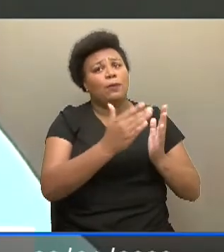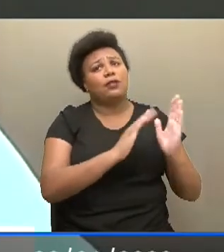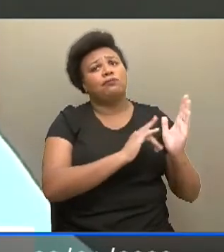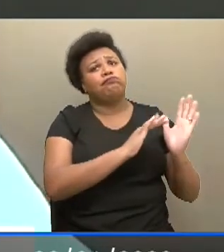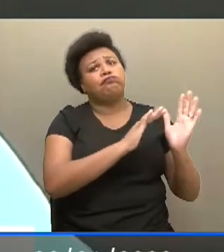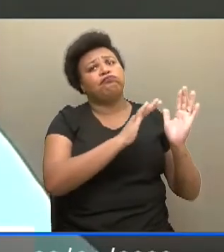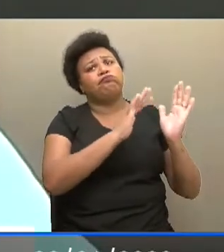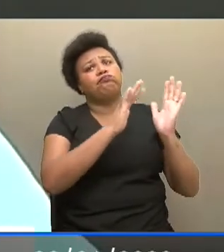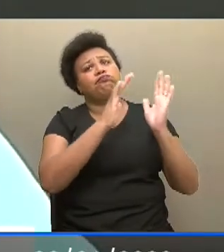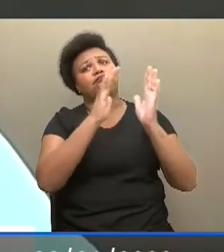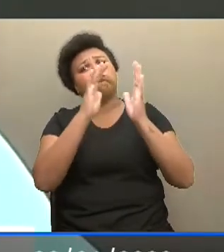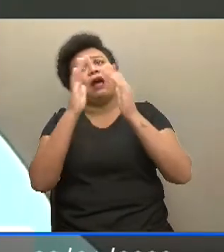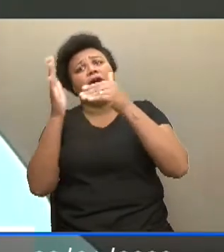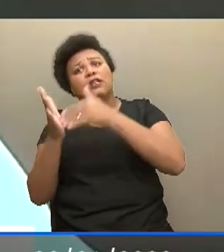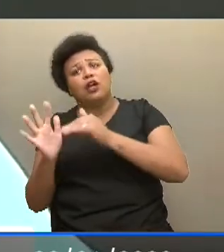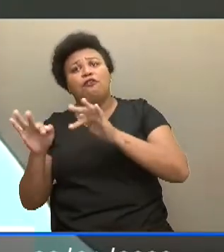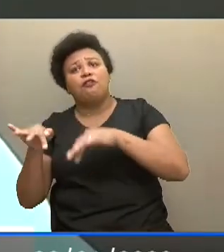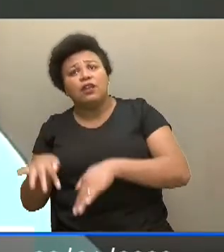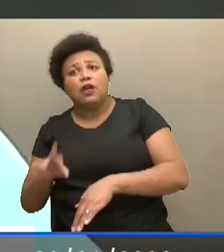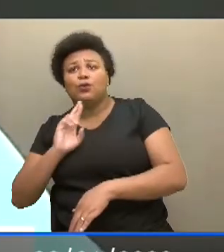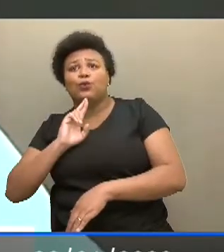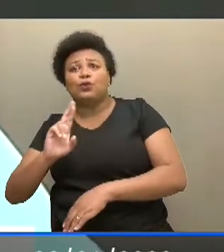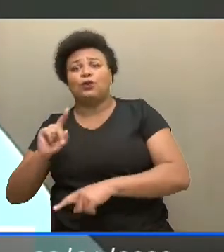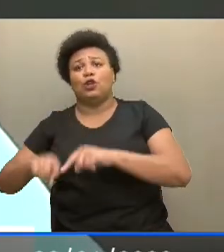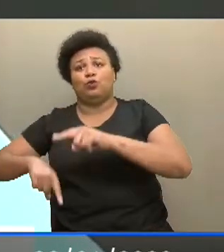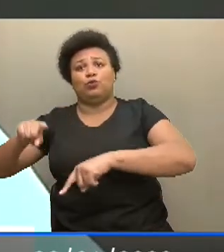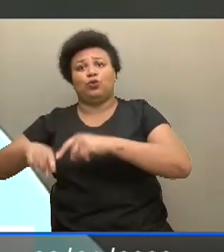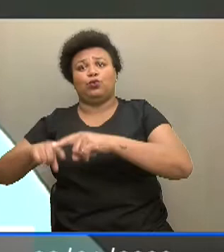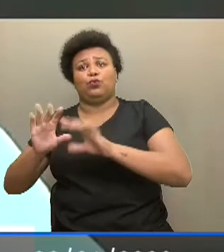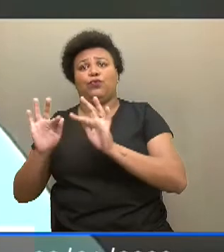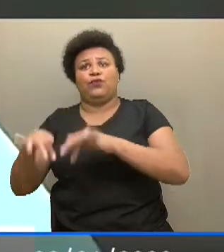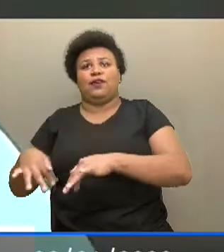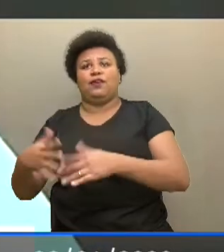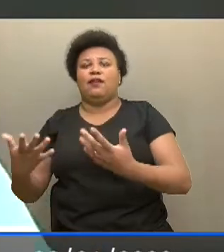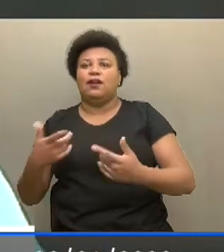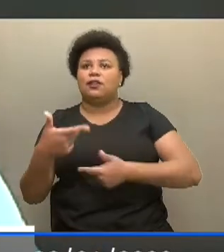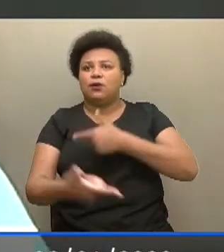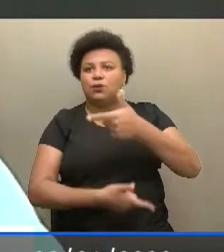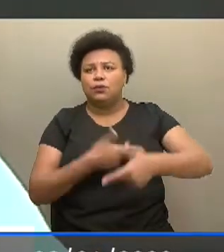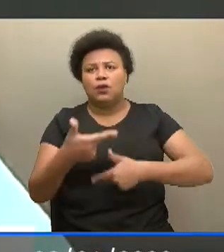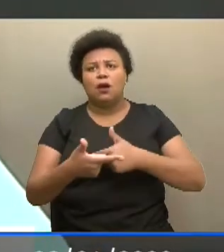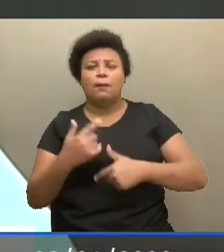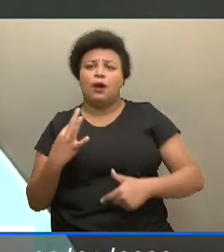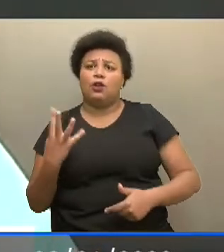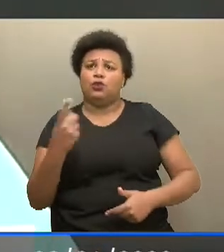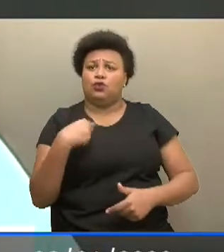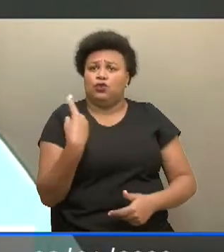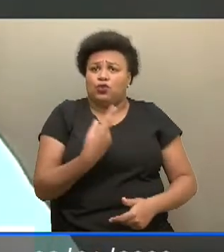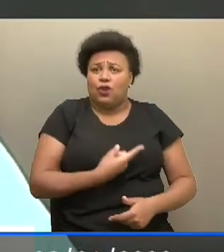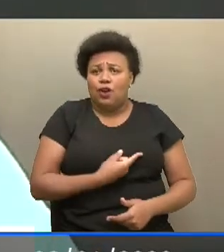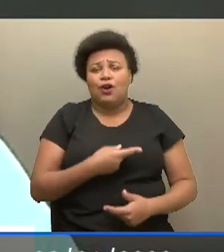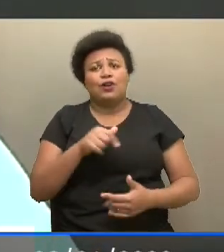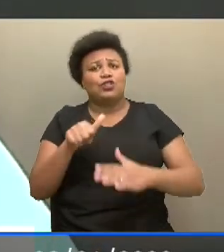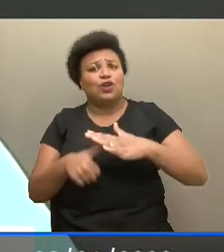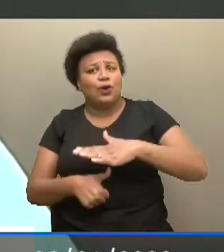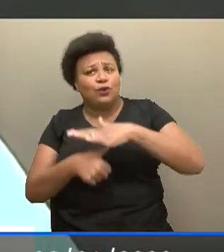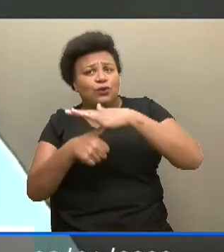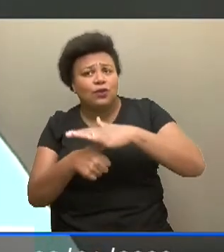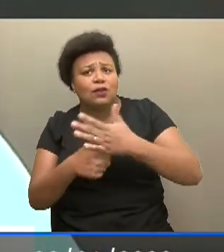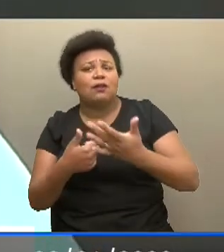até o resultado do produto final. Então, o trabalho de todos nós, das